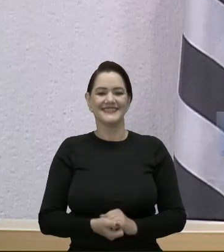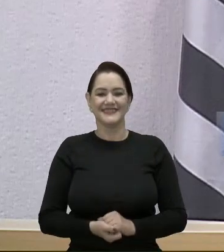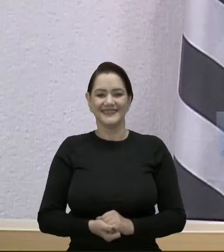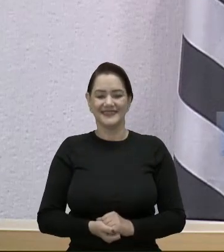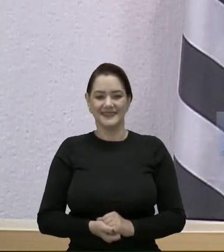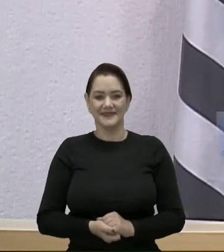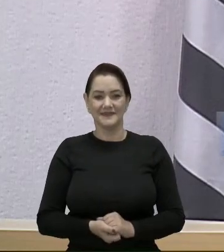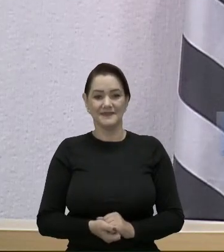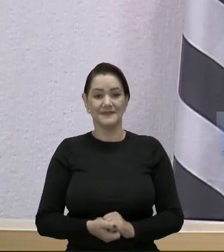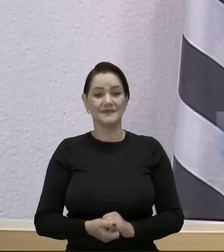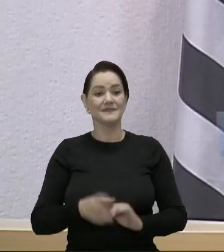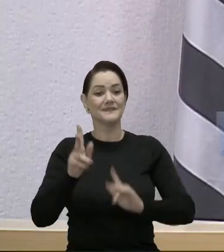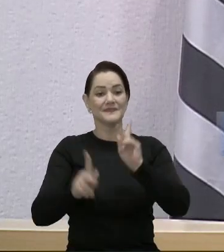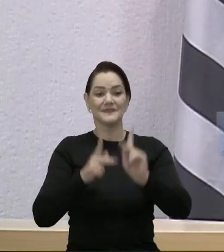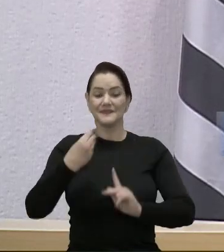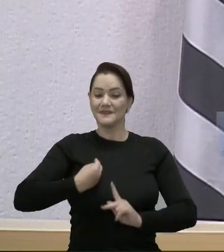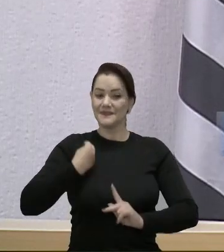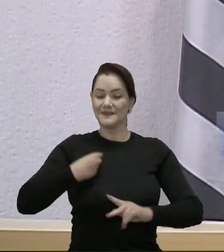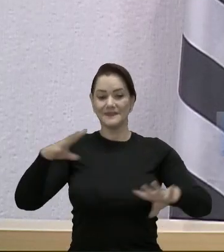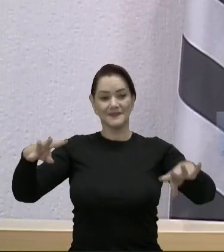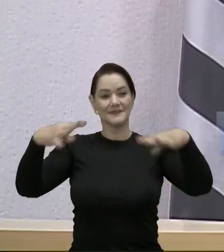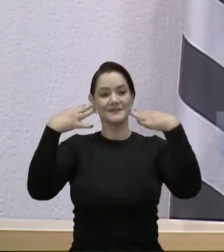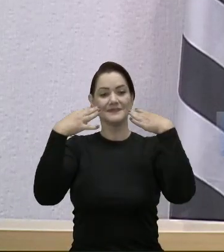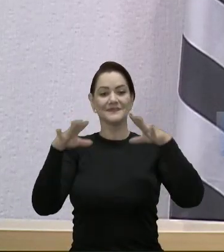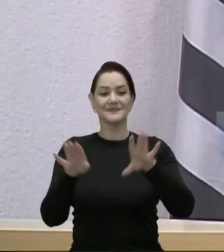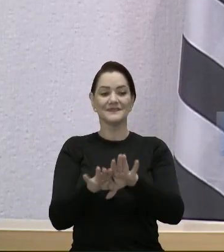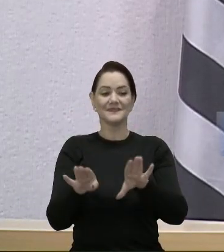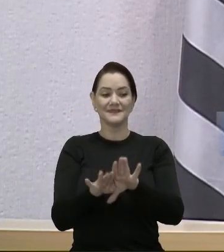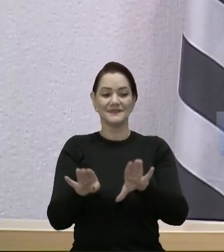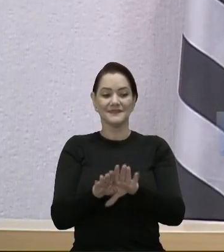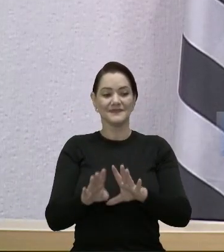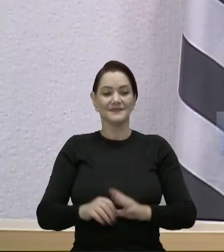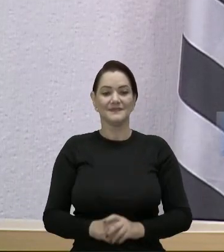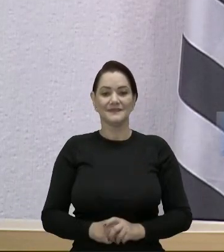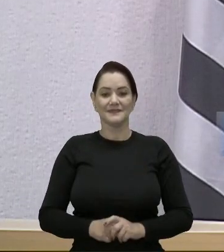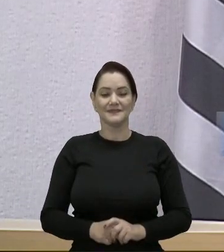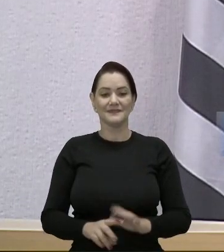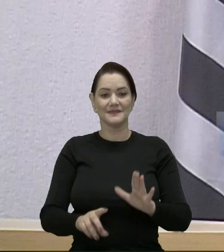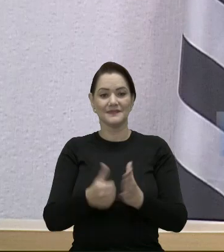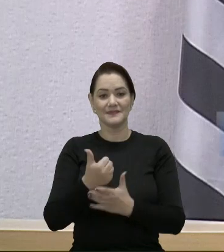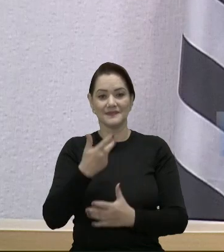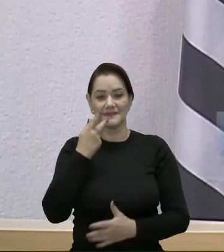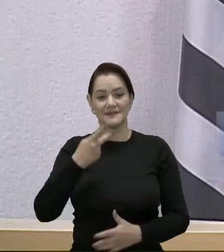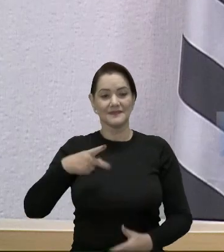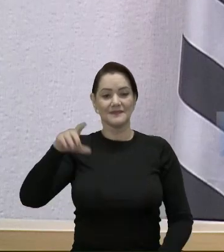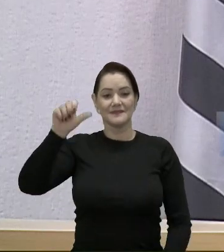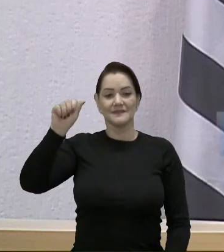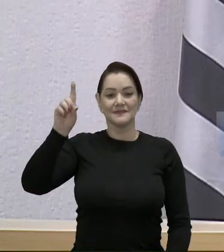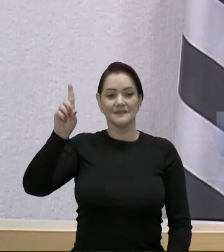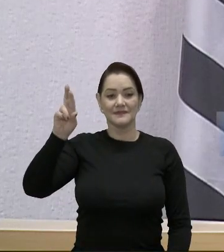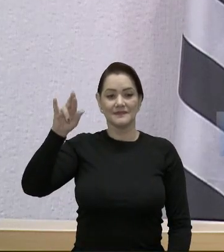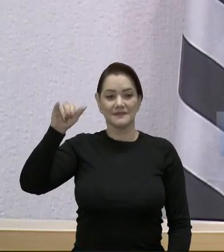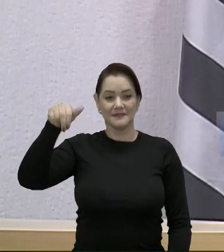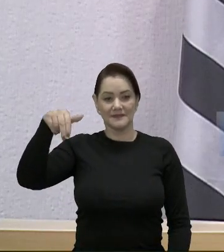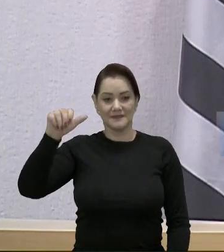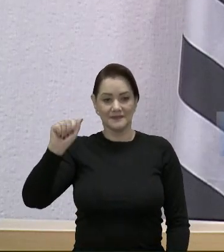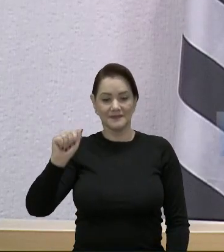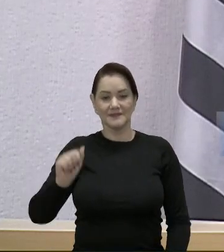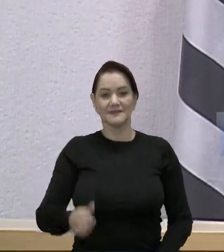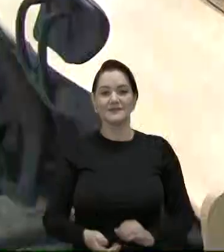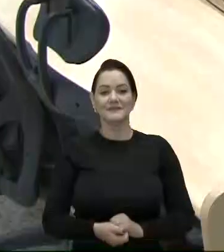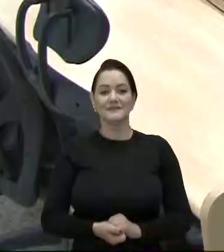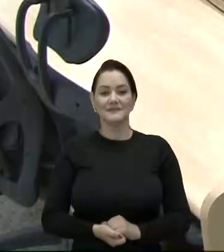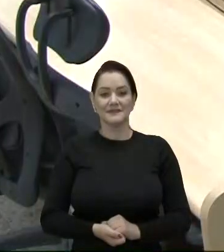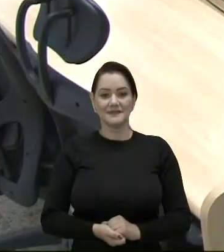público presente também, quem está nos assistindo. E a primeira é a nossa Adriana Vinha Pérez. Quem é a